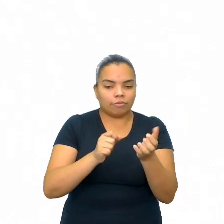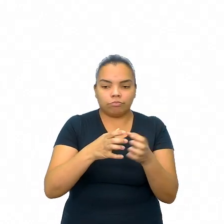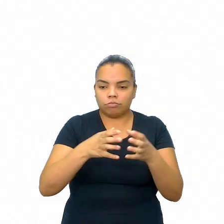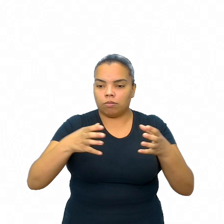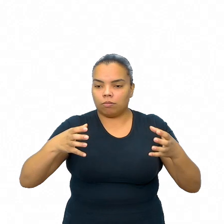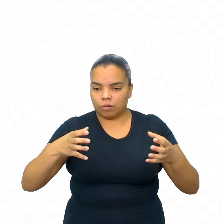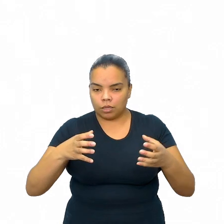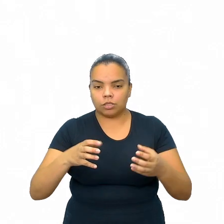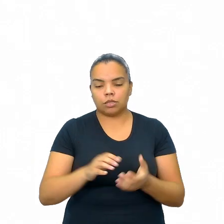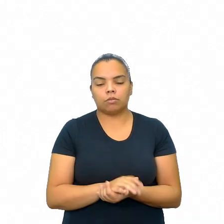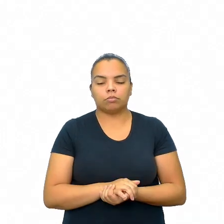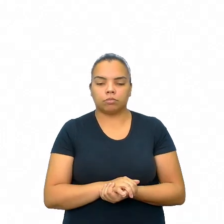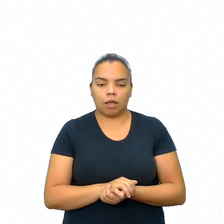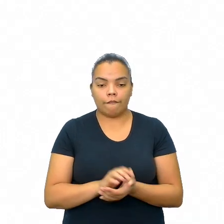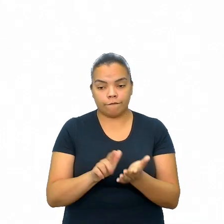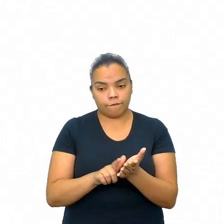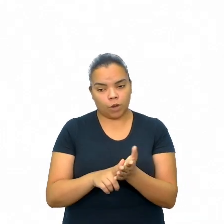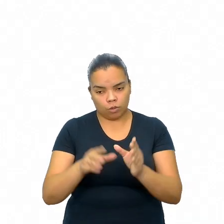sulfite.